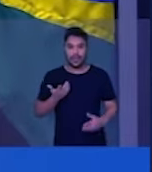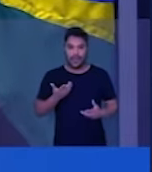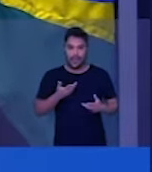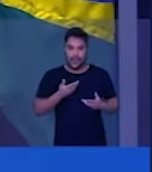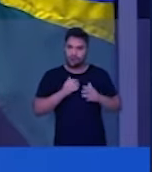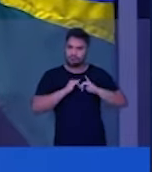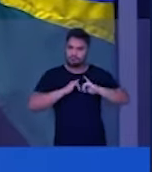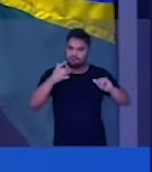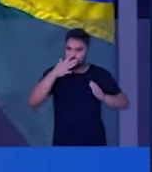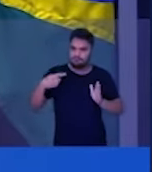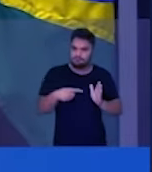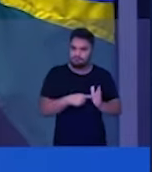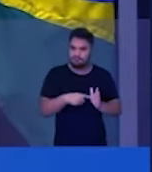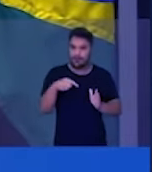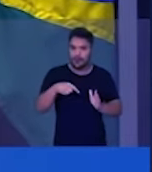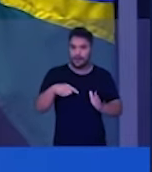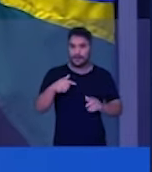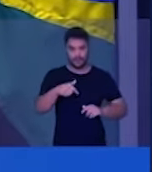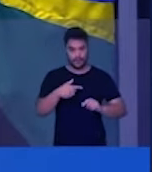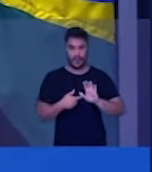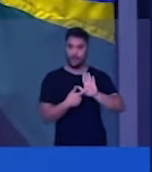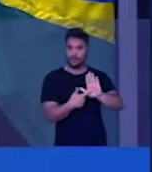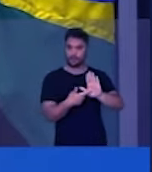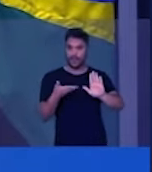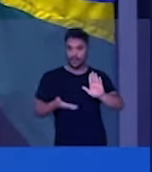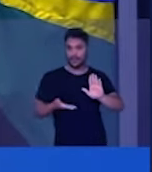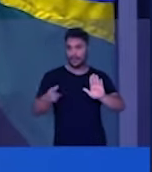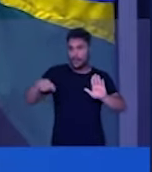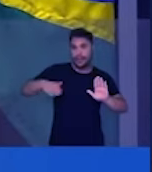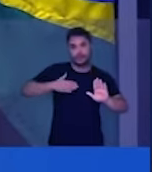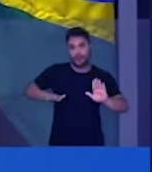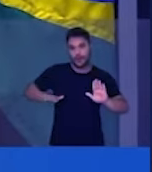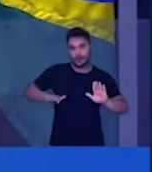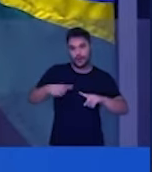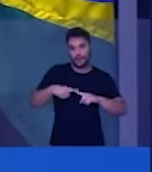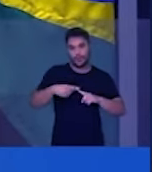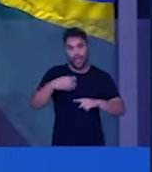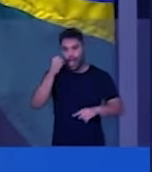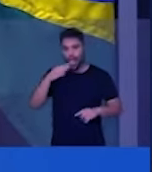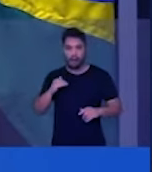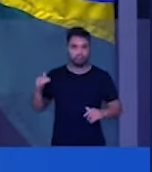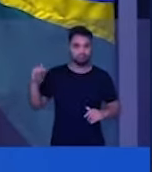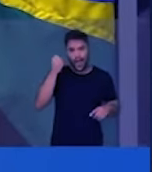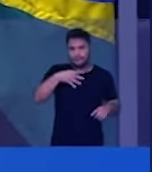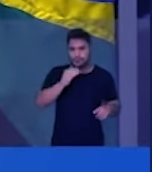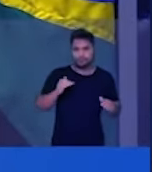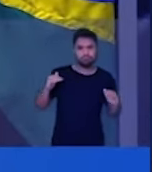desconfortáveis, desconcertantes que eu trago aqui essa tribuna contra os abusadores de autoridade, inclusive na Polícia